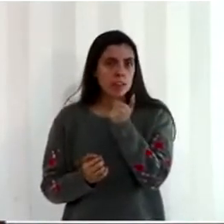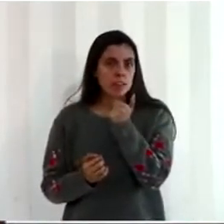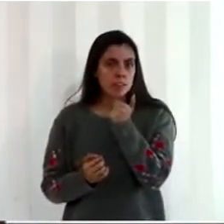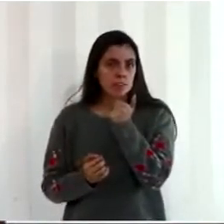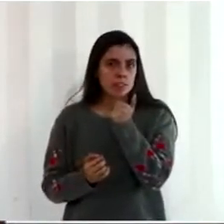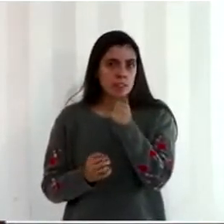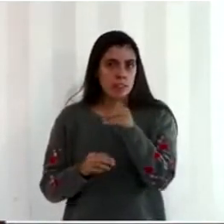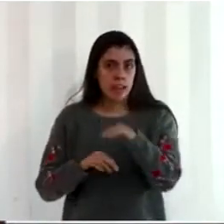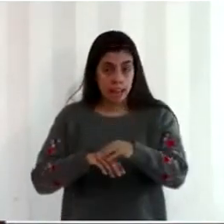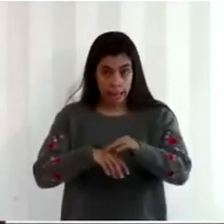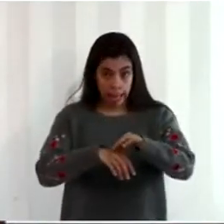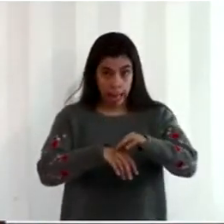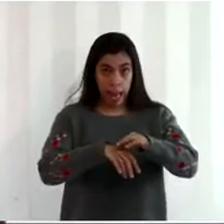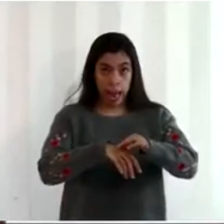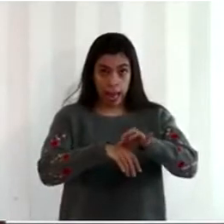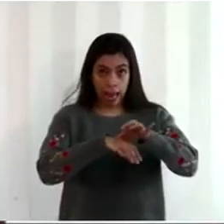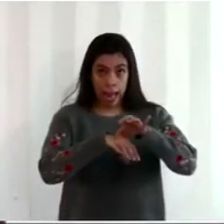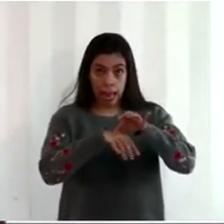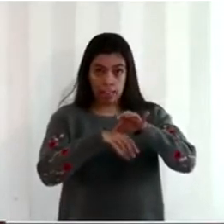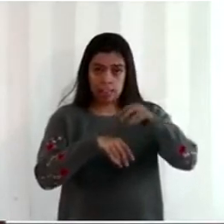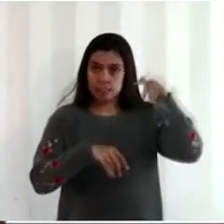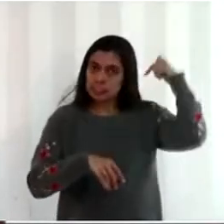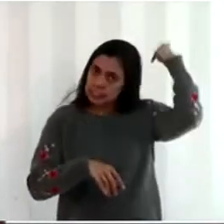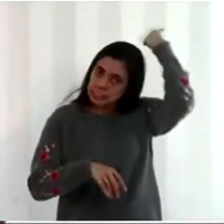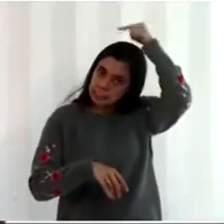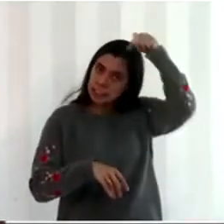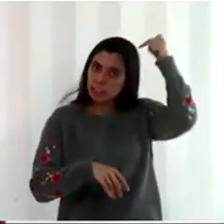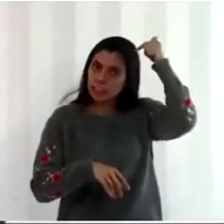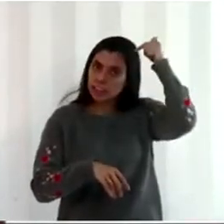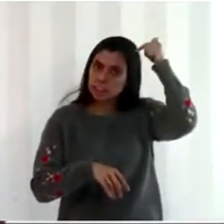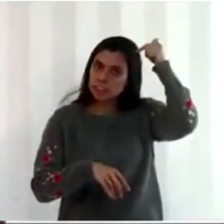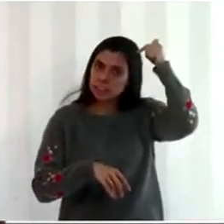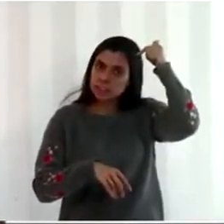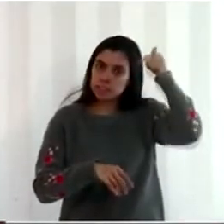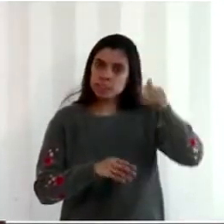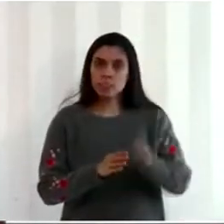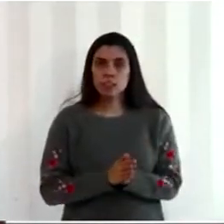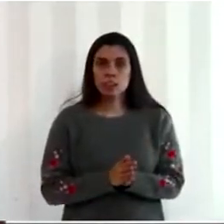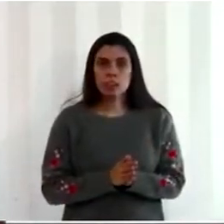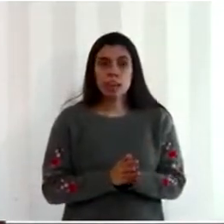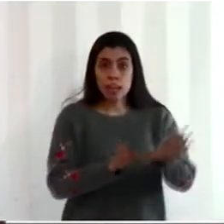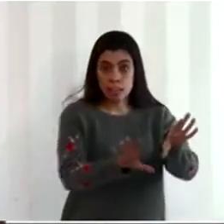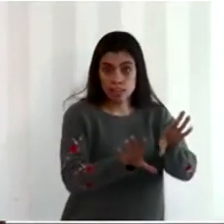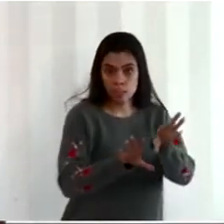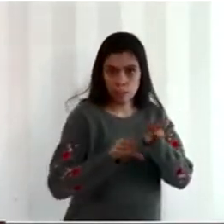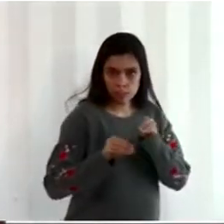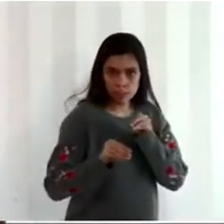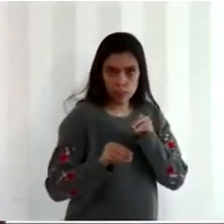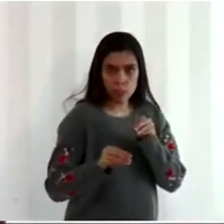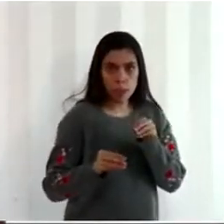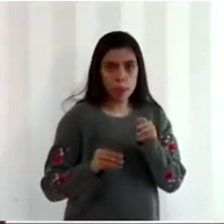aquela carne, aquela porção que o sacerdote retirava, era considerada algo santo.